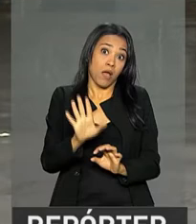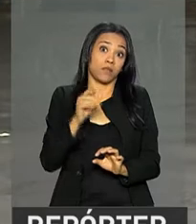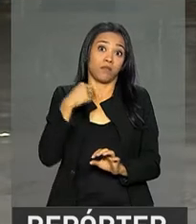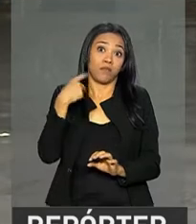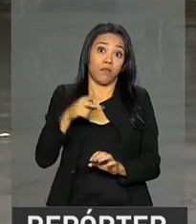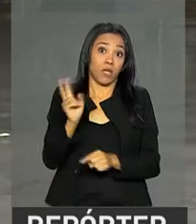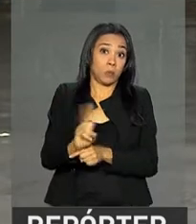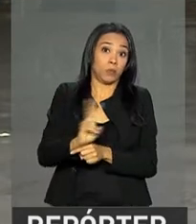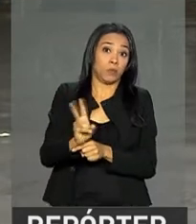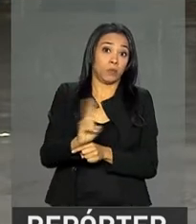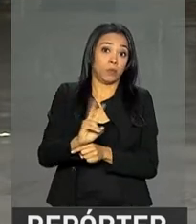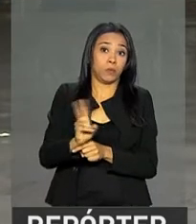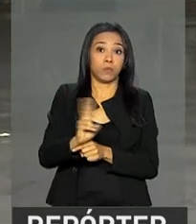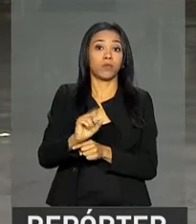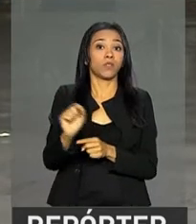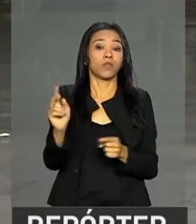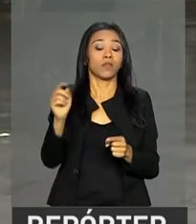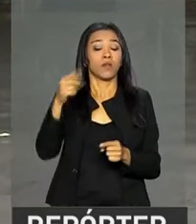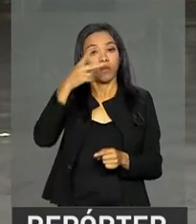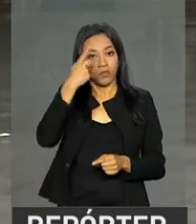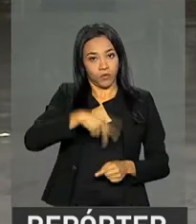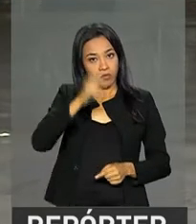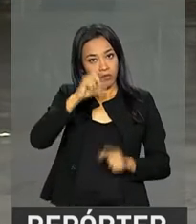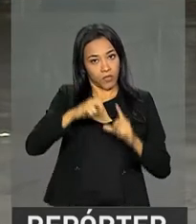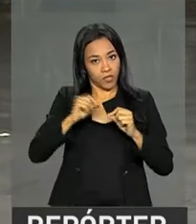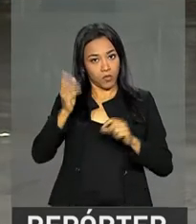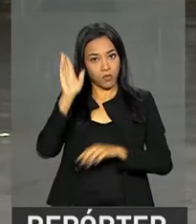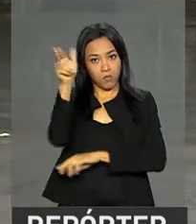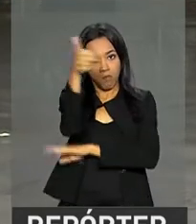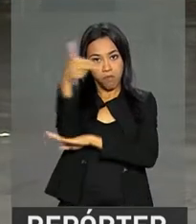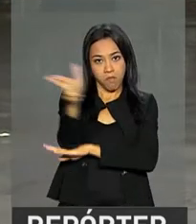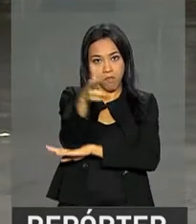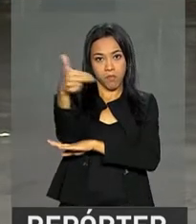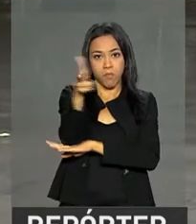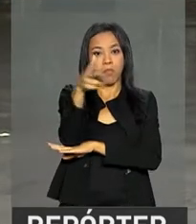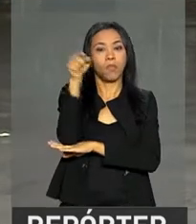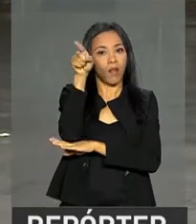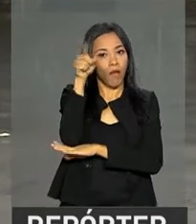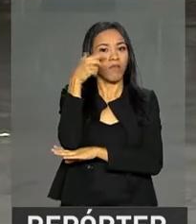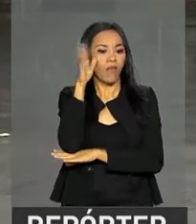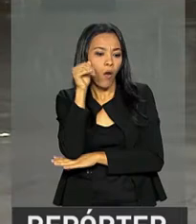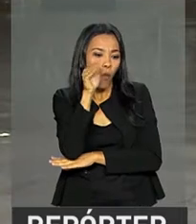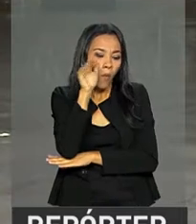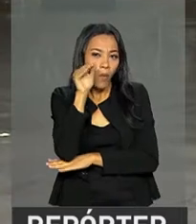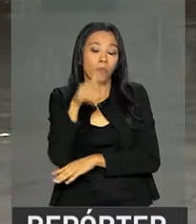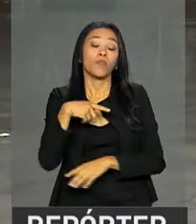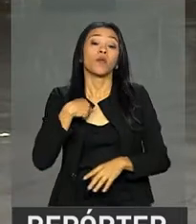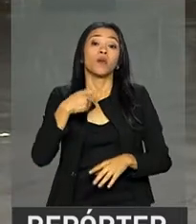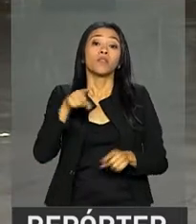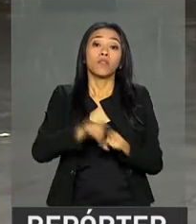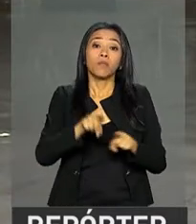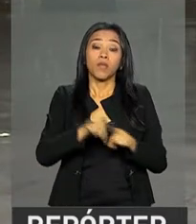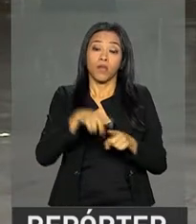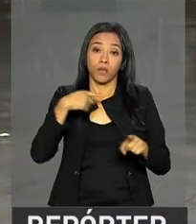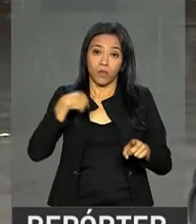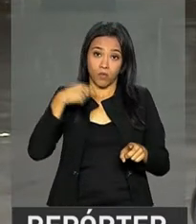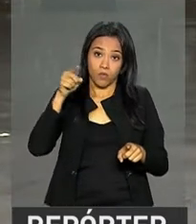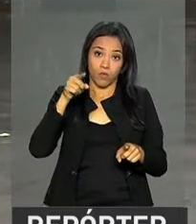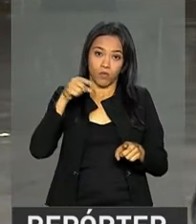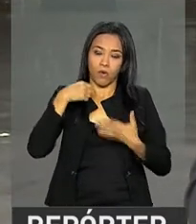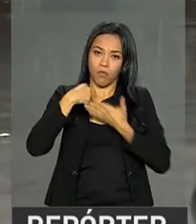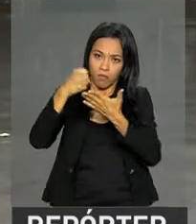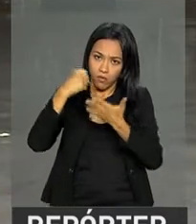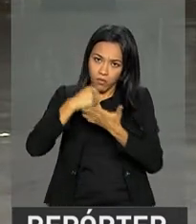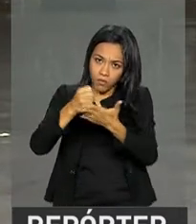e monitorando de perto essa situação o núcleo de assistência a brasileiros no exterior do ministério tatiana